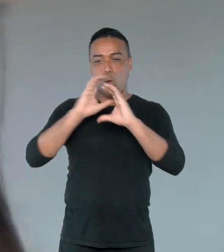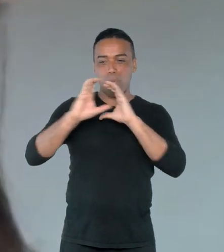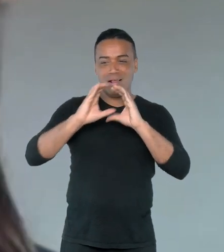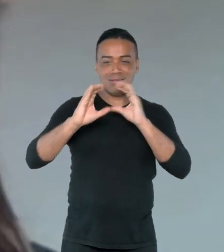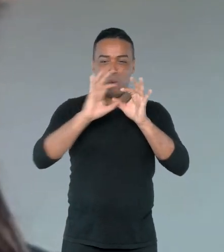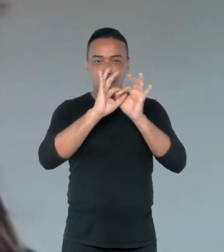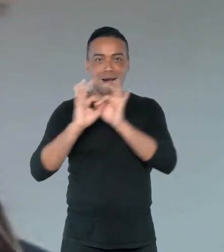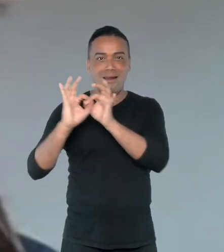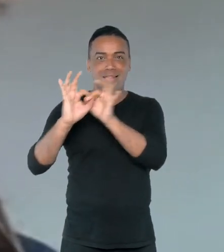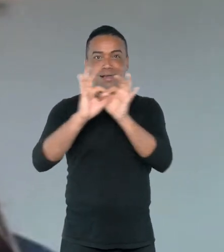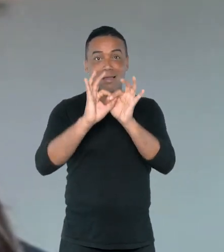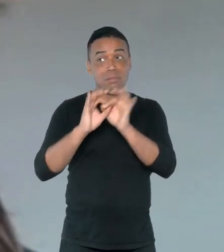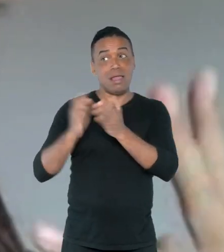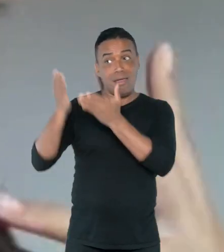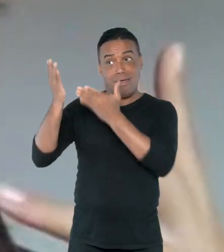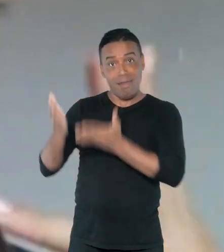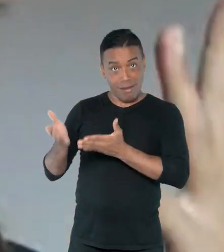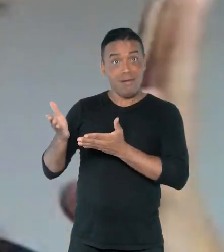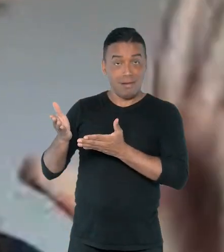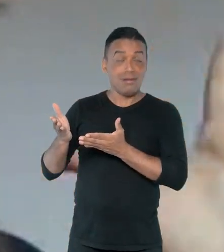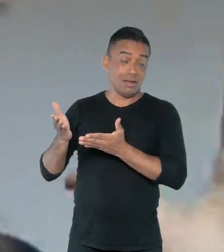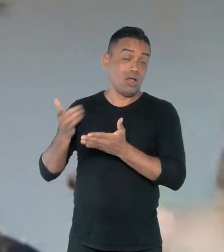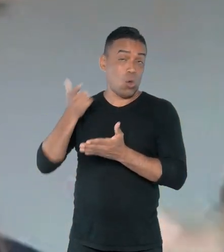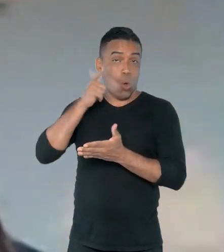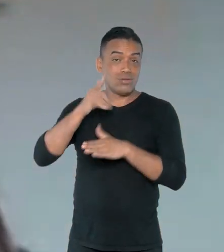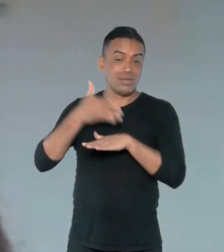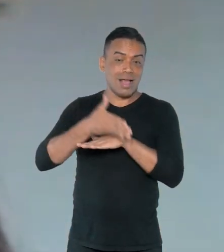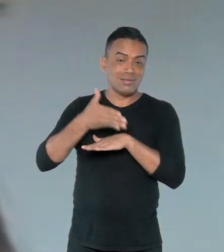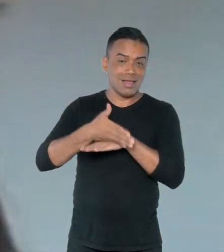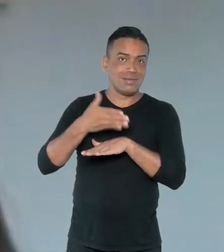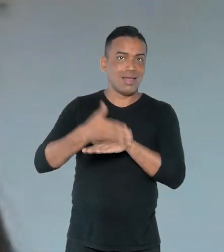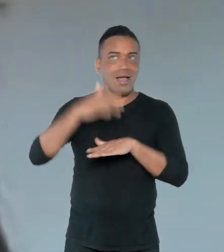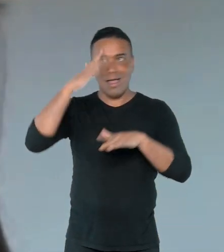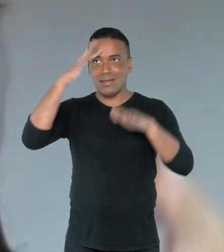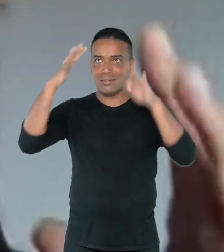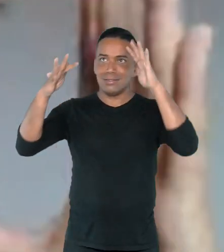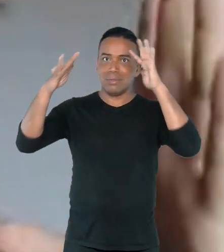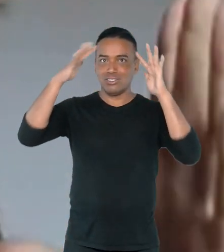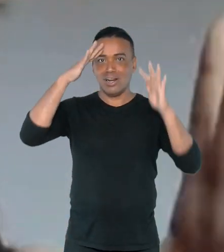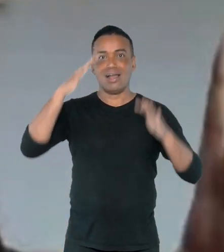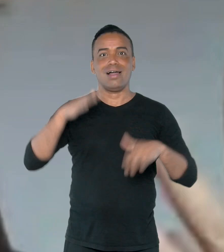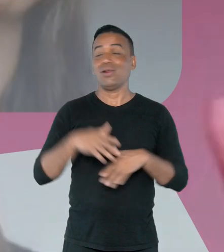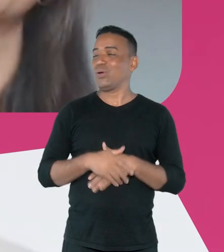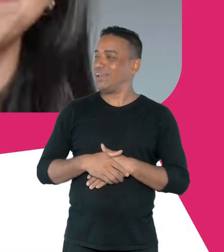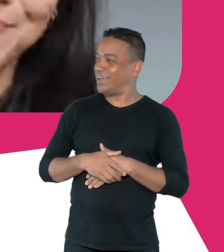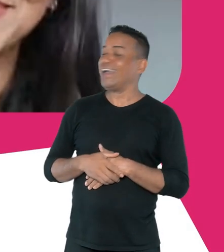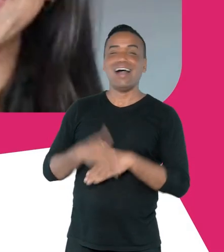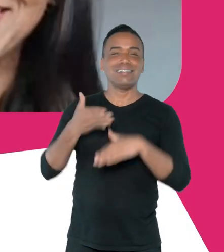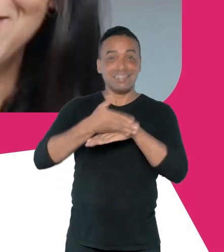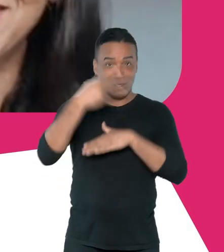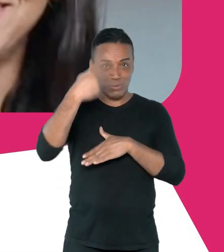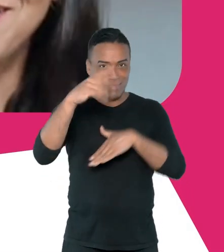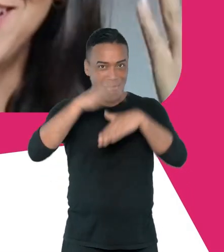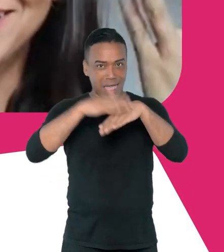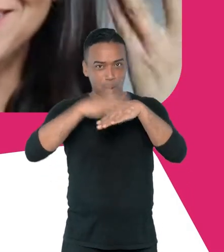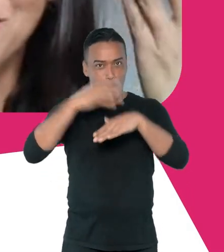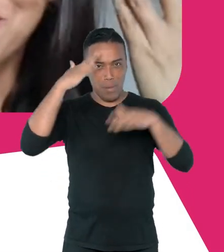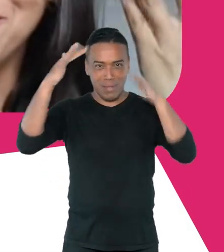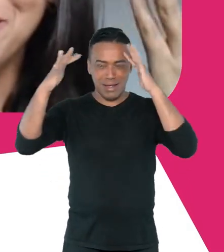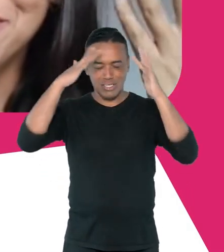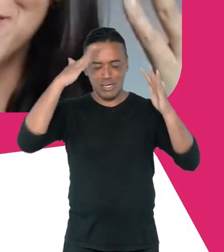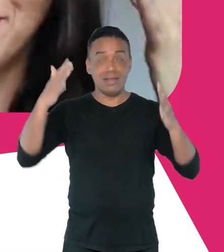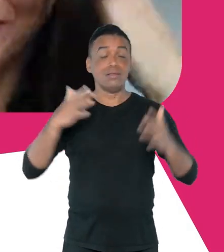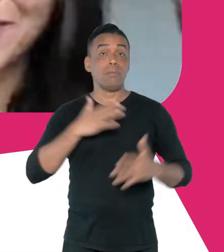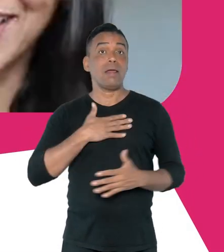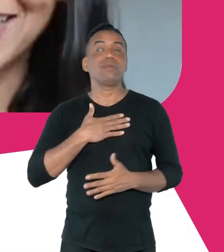comunicação para que ela acessasse esse imaginário. O seu imaginário, né? Que já estava ali